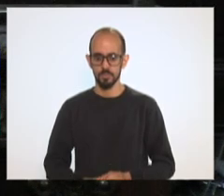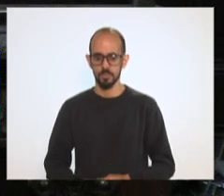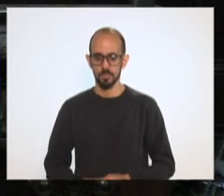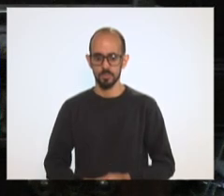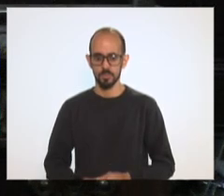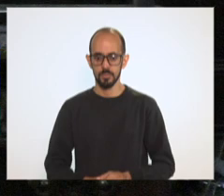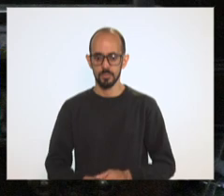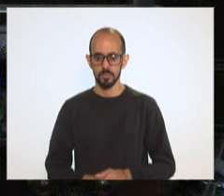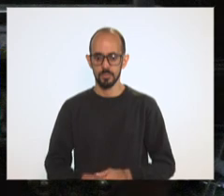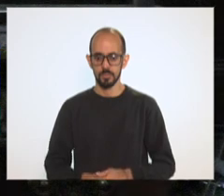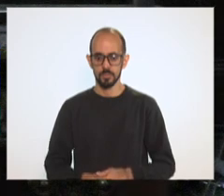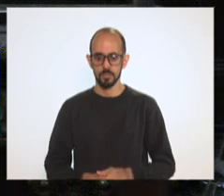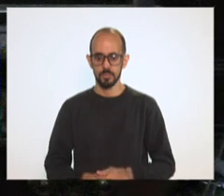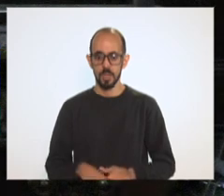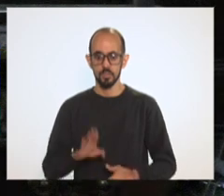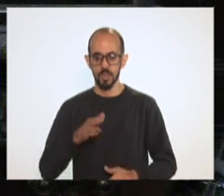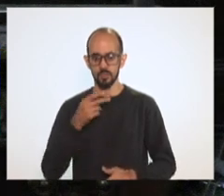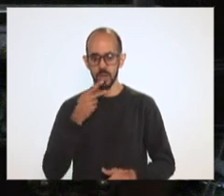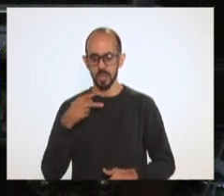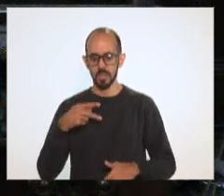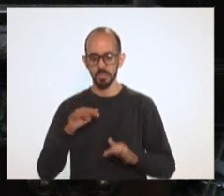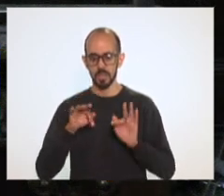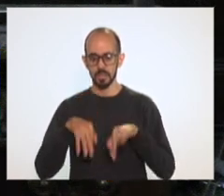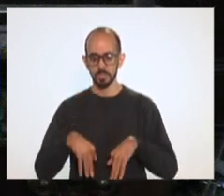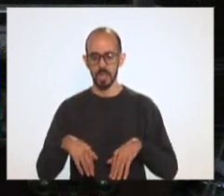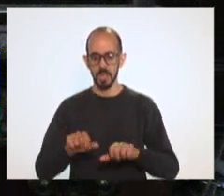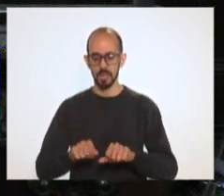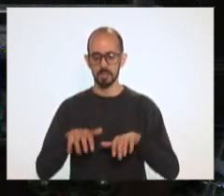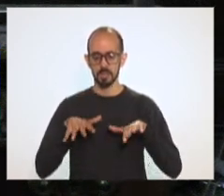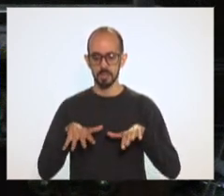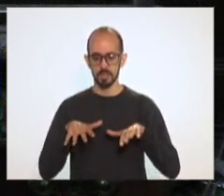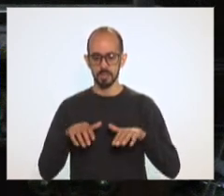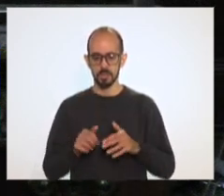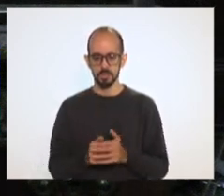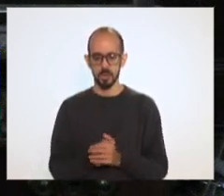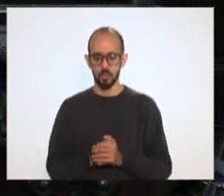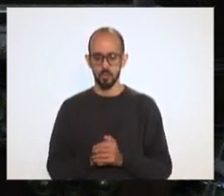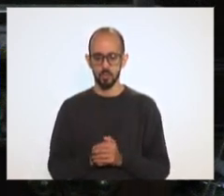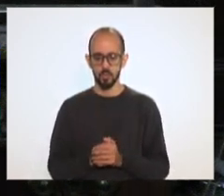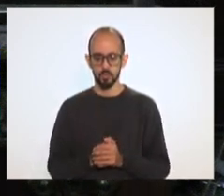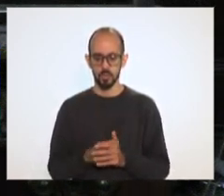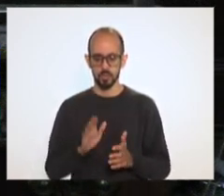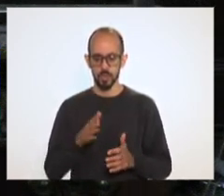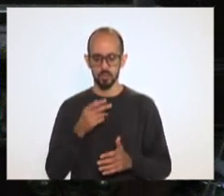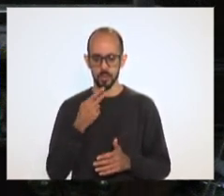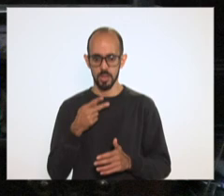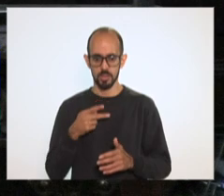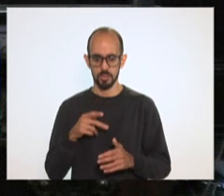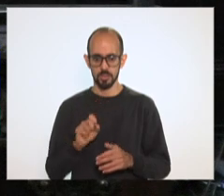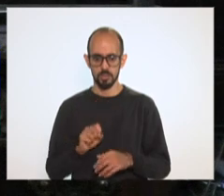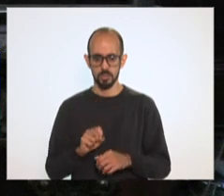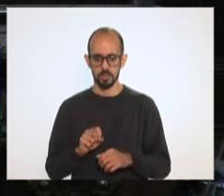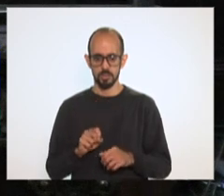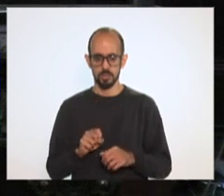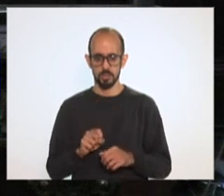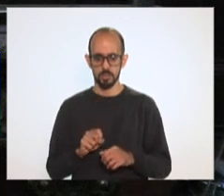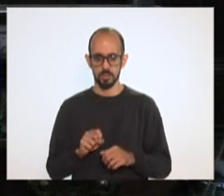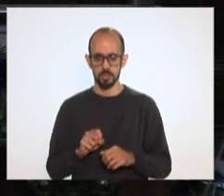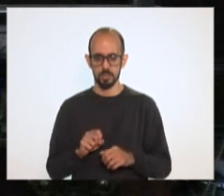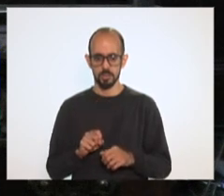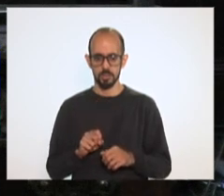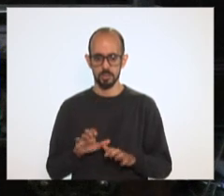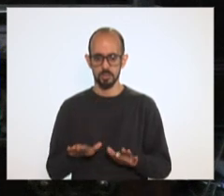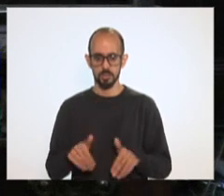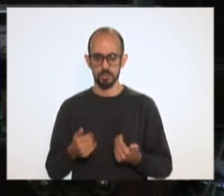não eu já falei está encerrada a sessão eu já cantei deputada Tia havendo número legal sobre a